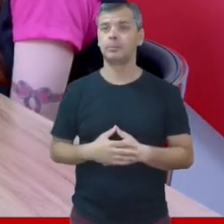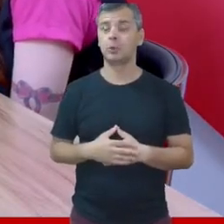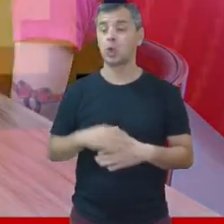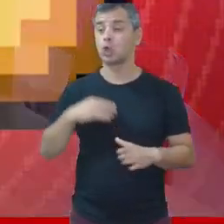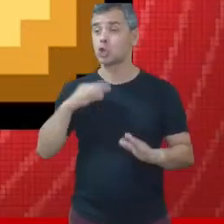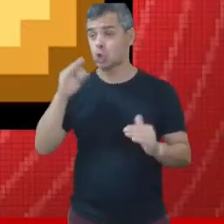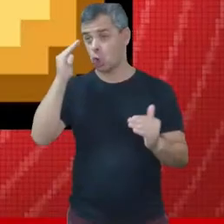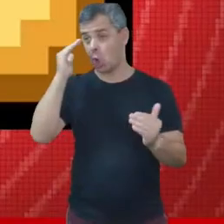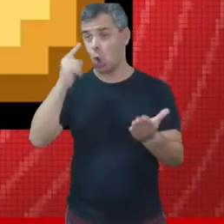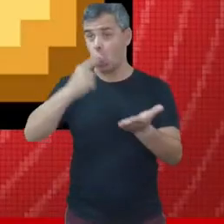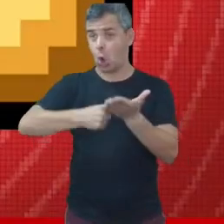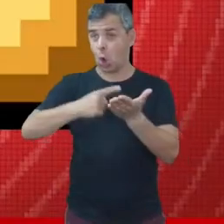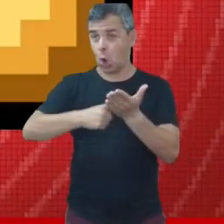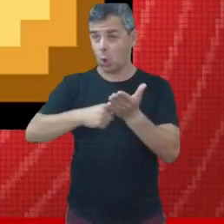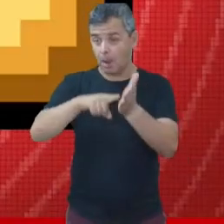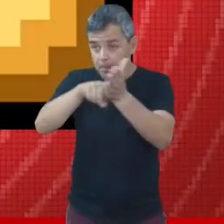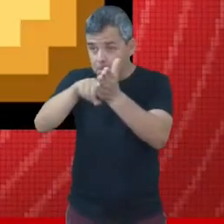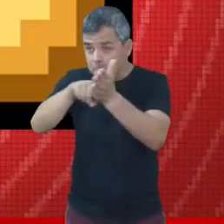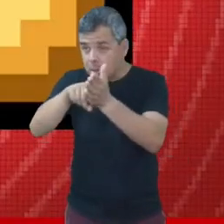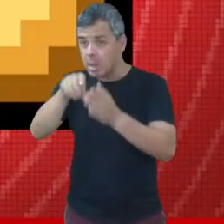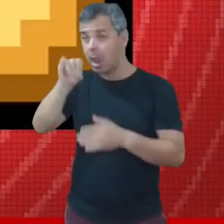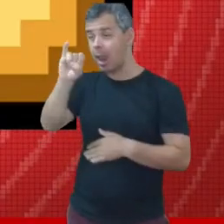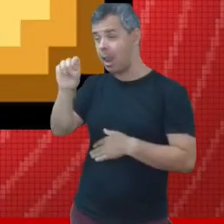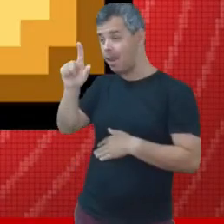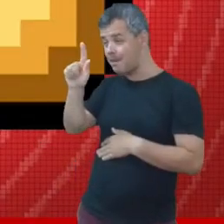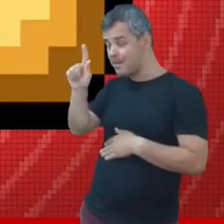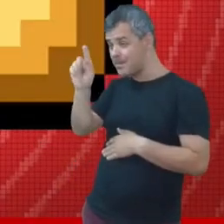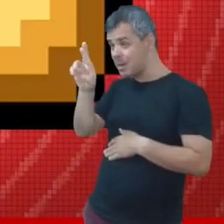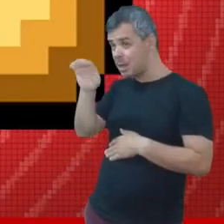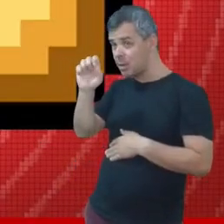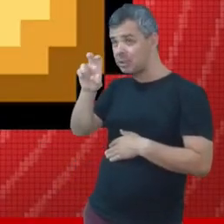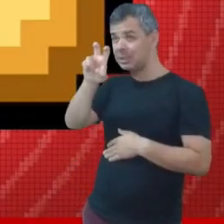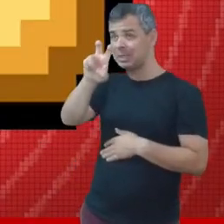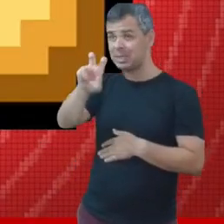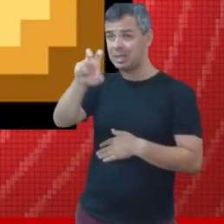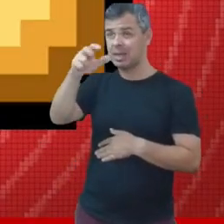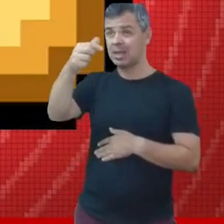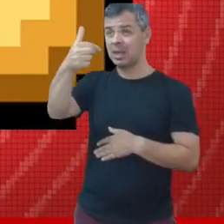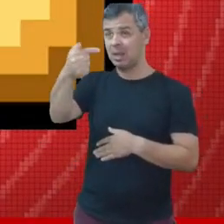De acordo com o censo do IBGE, o Brasil tem